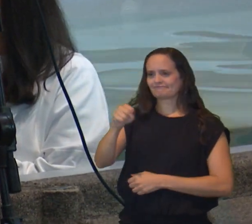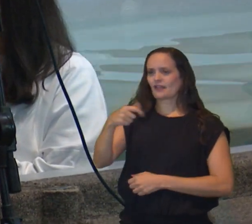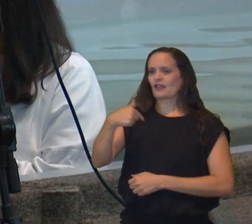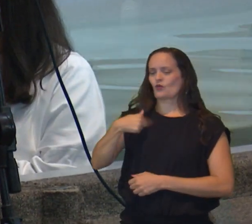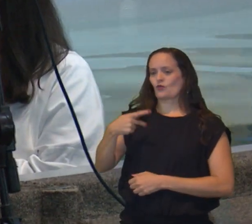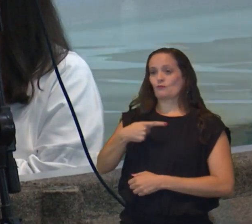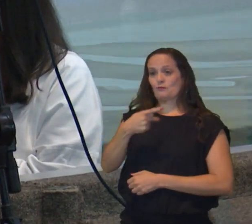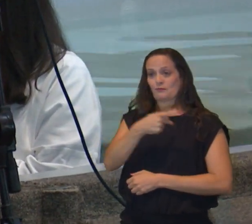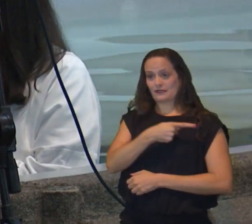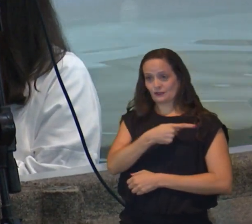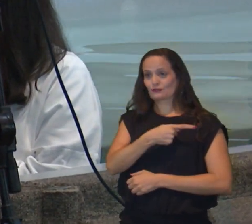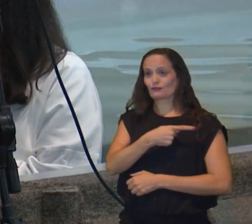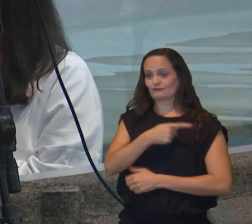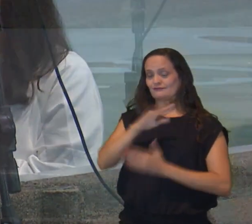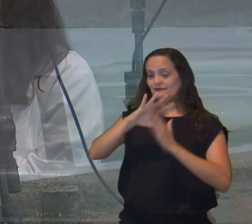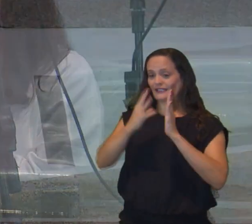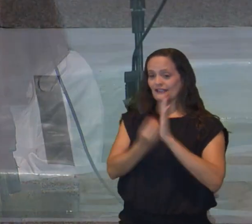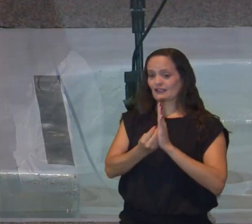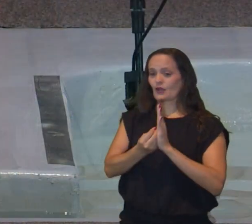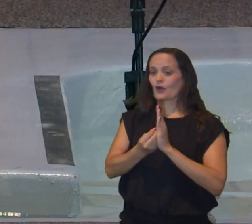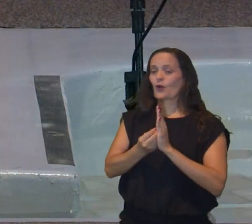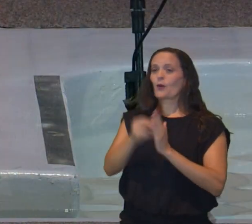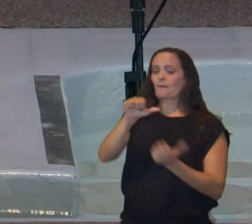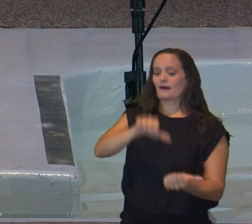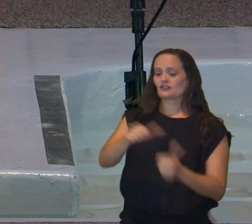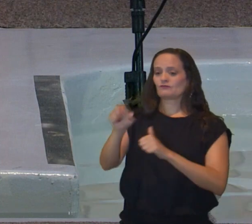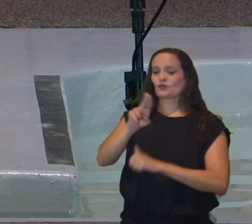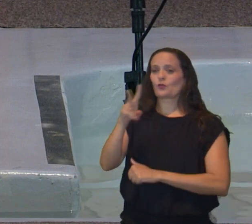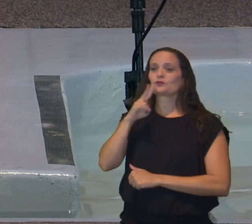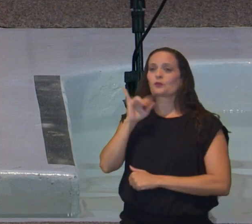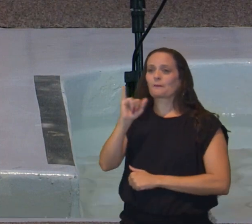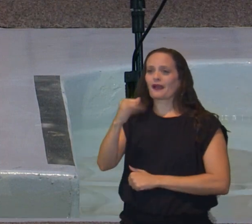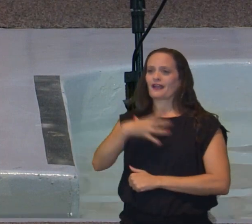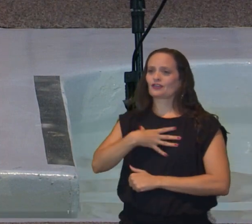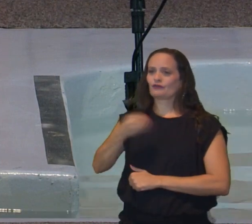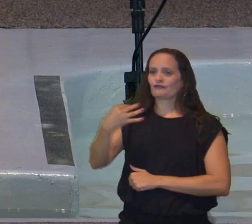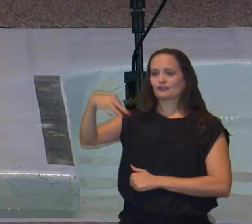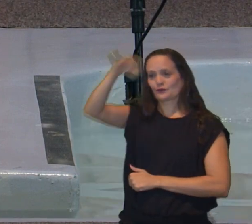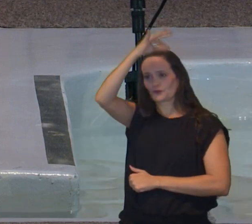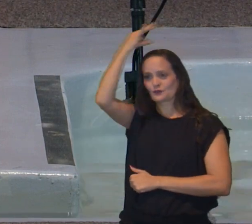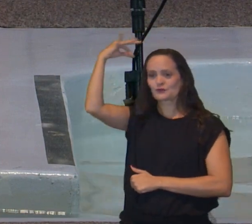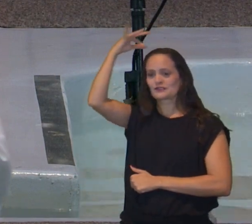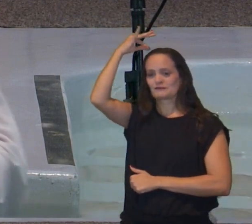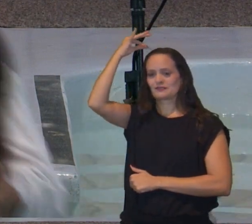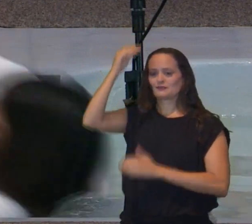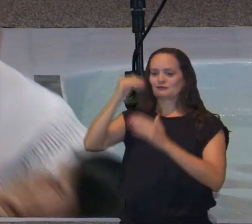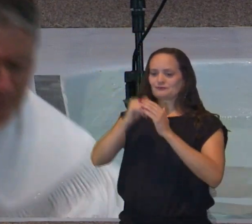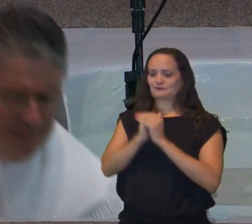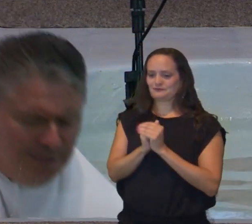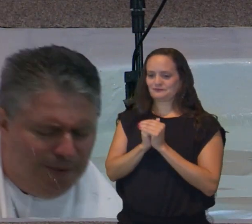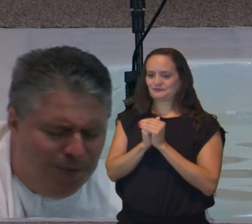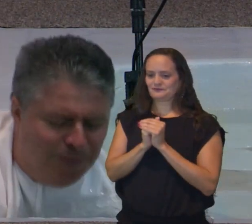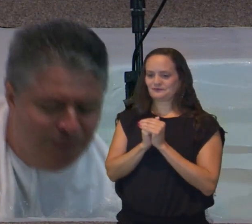do Evangelho, eu a batizo em nome do Pai, do Filho e do Espírito Santo. Amém.